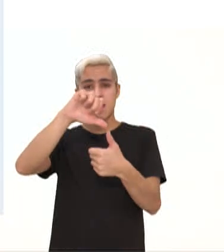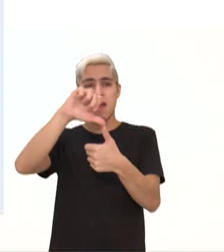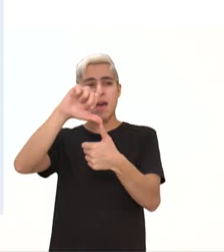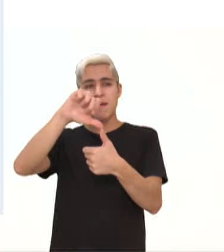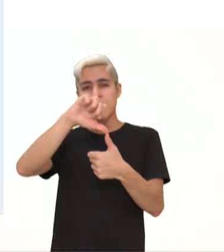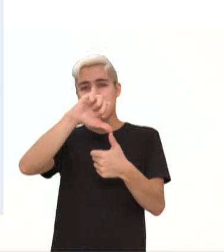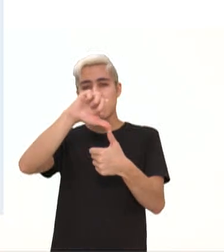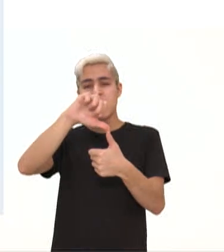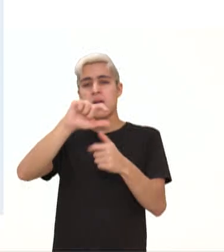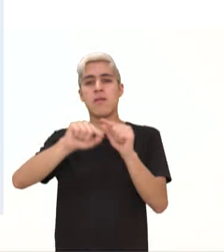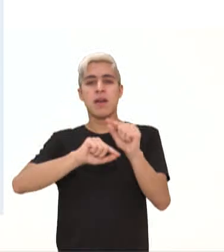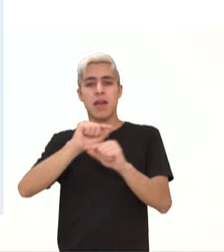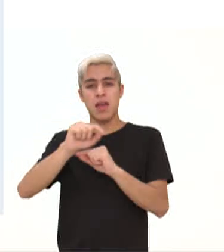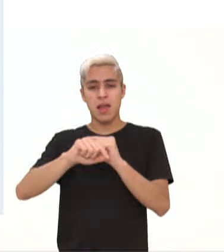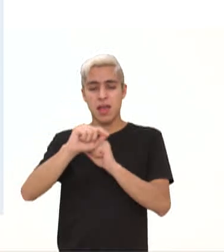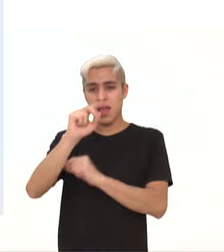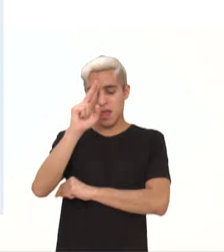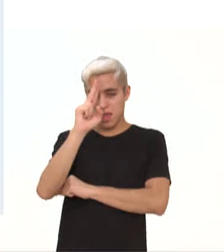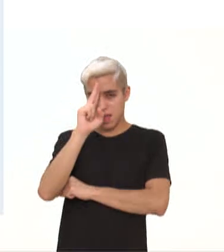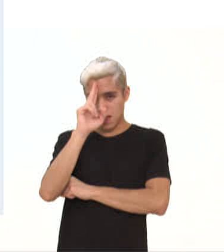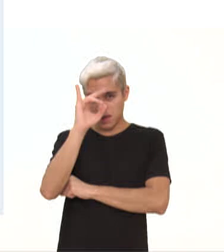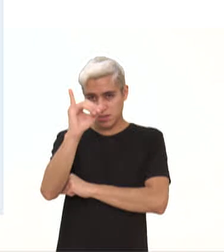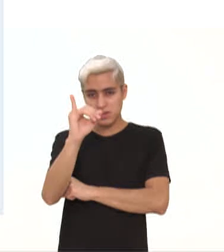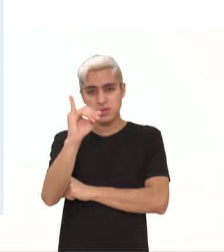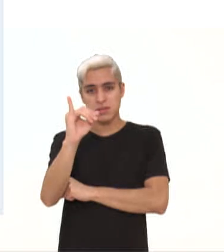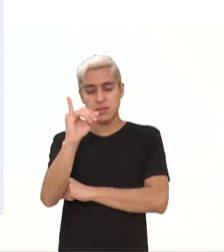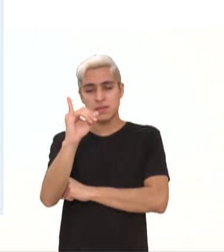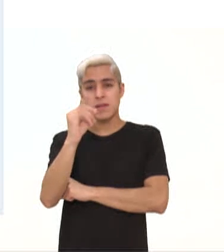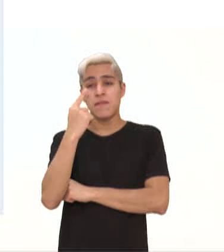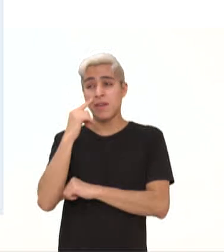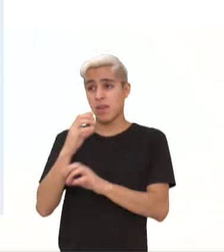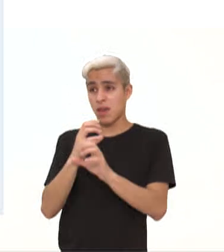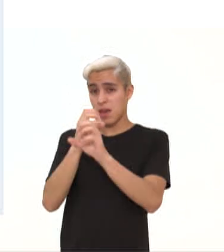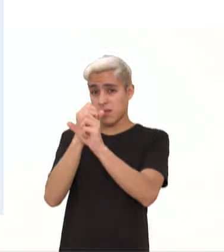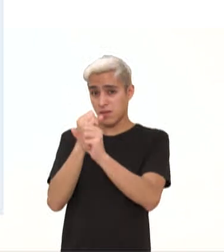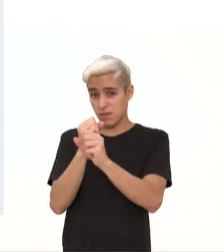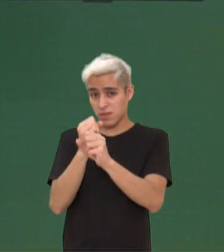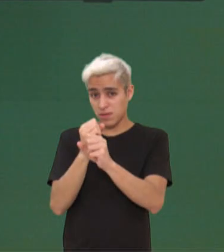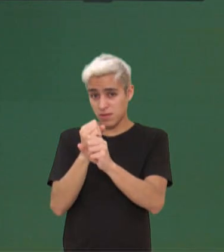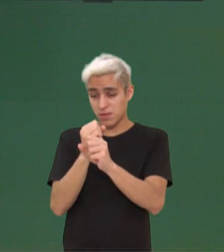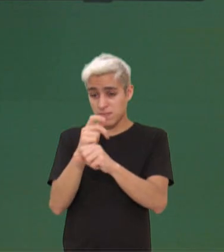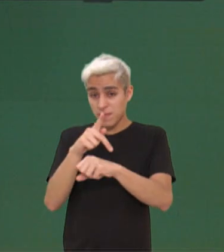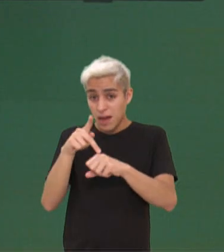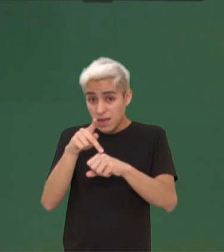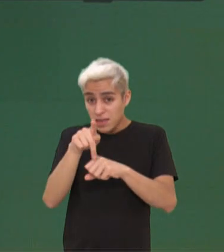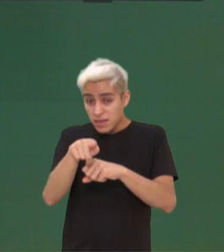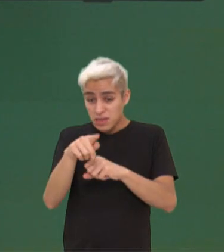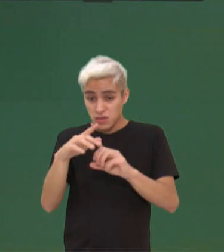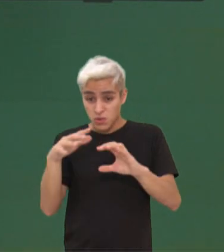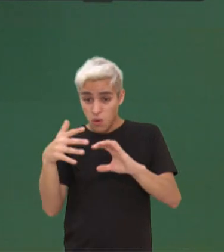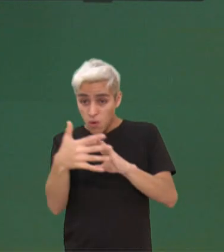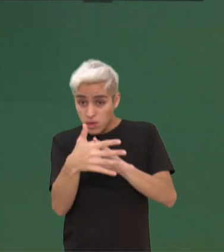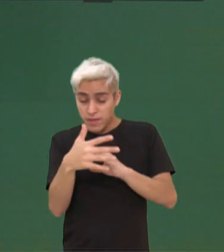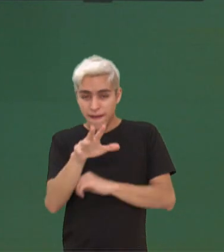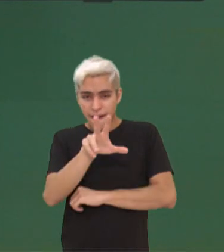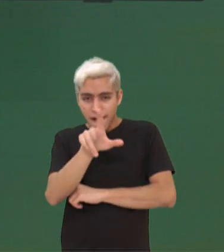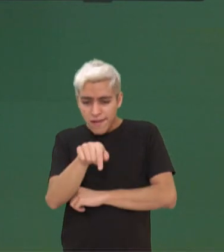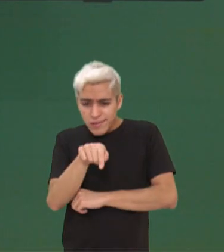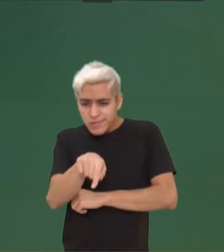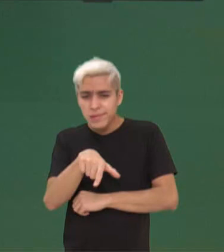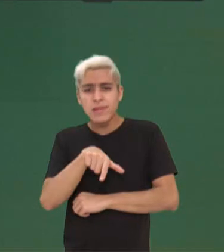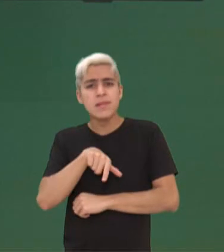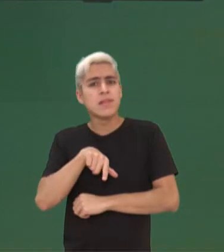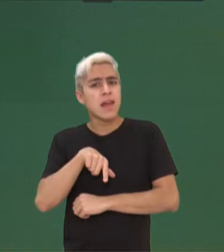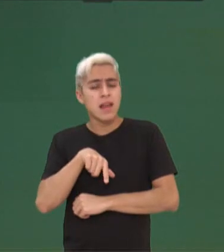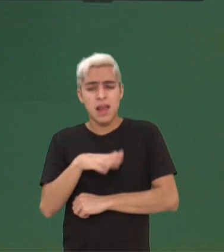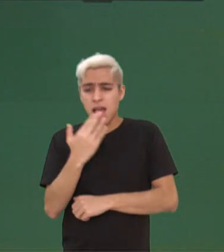a tabela montadinha ali, vejam que a quantidade de países do continente africano que tem essa questão ali da